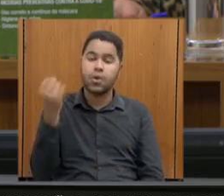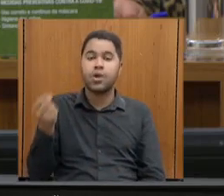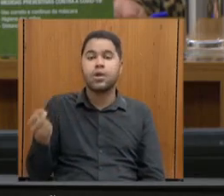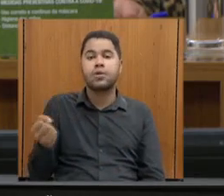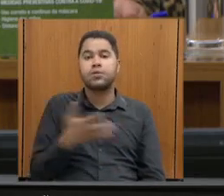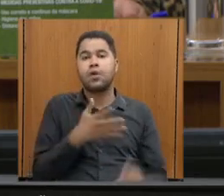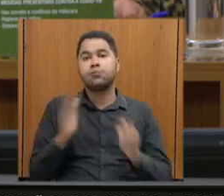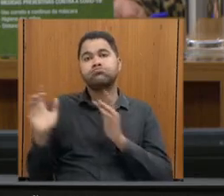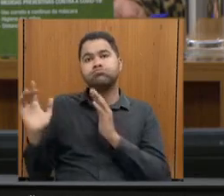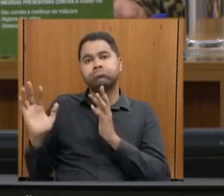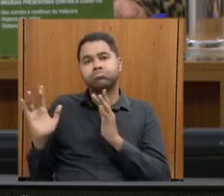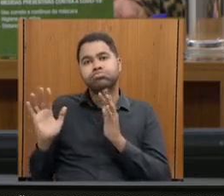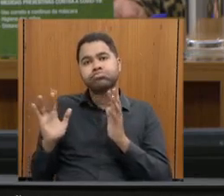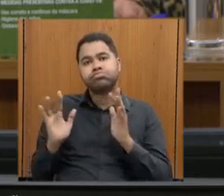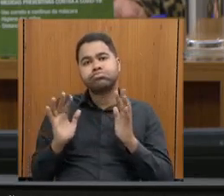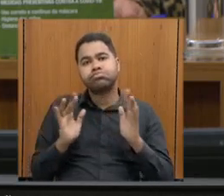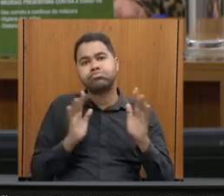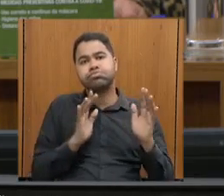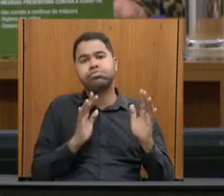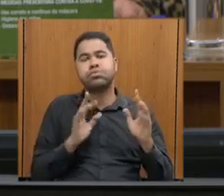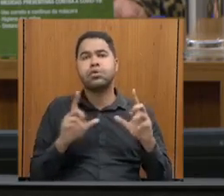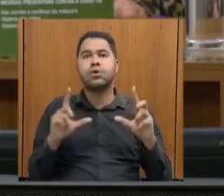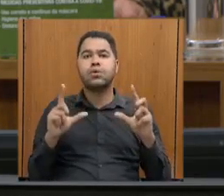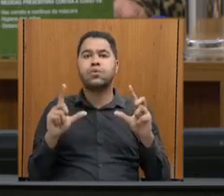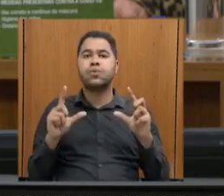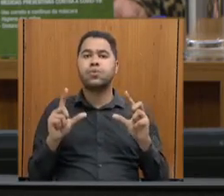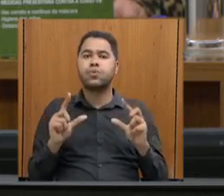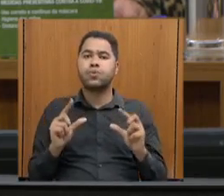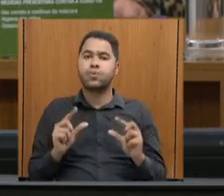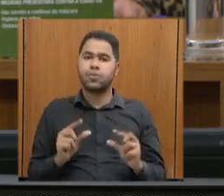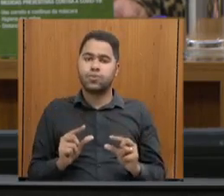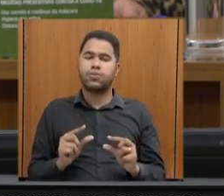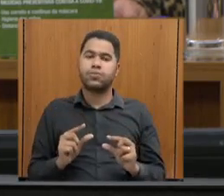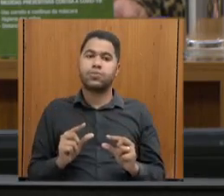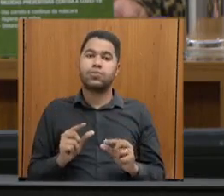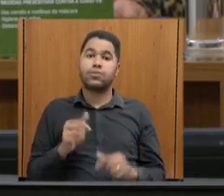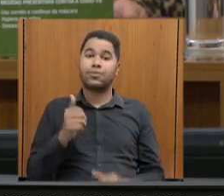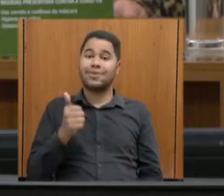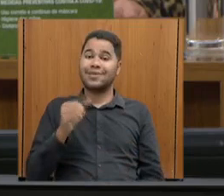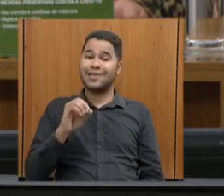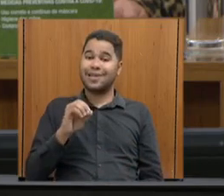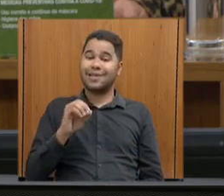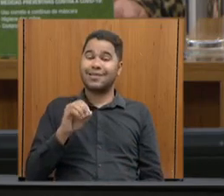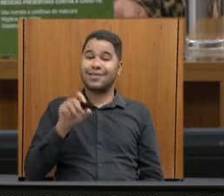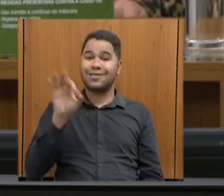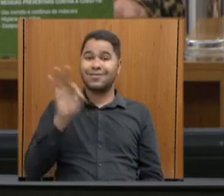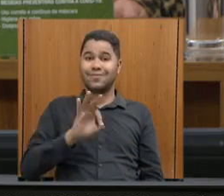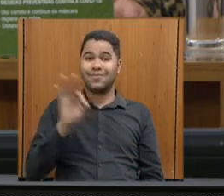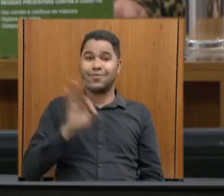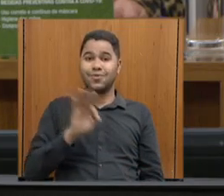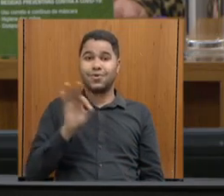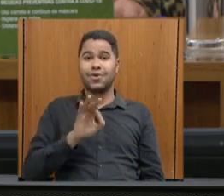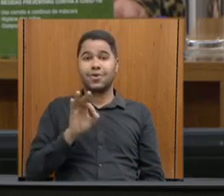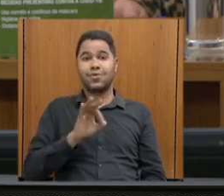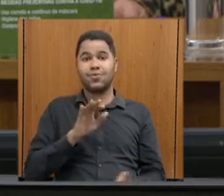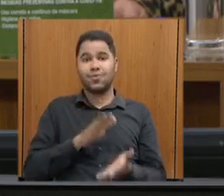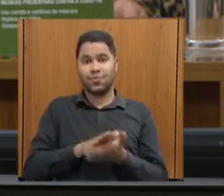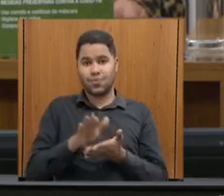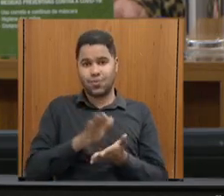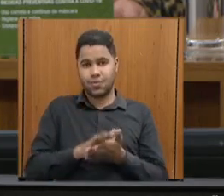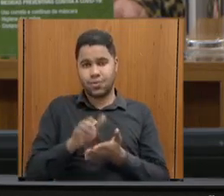esse novo ciclo de revisão tarifária nós tivemos uma queda efetiva de 10 porcento no curso da nossa margem